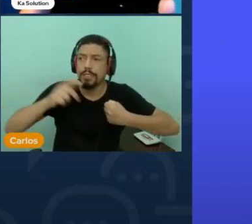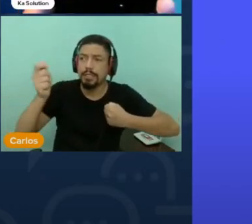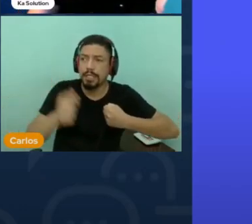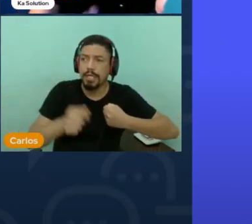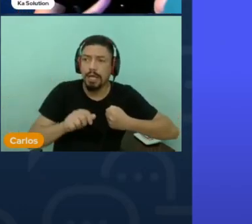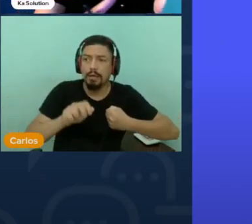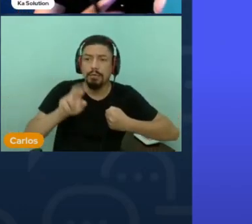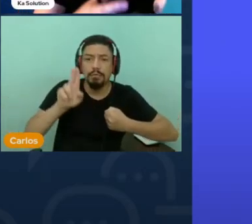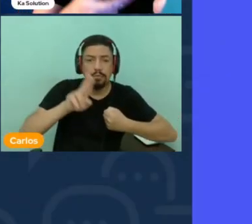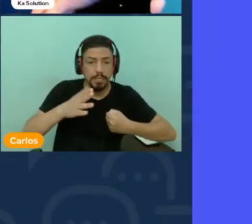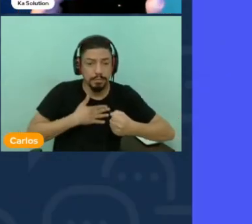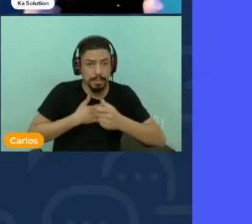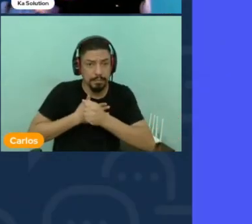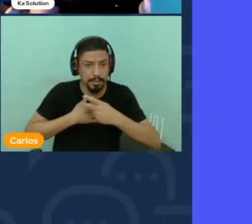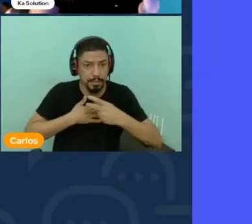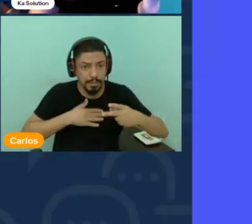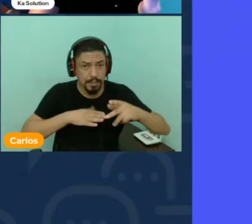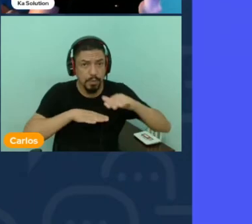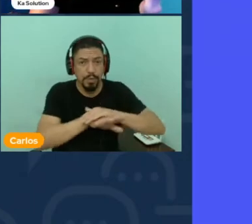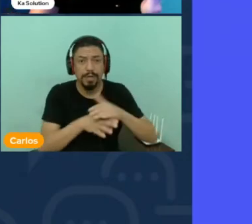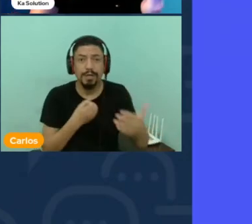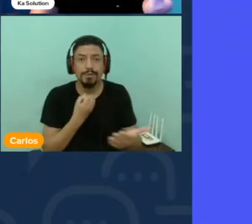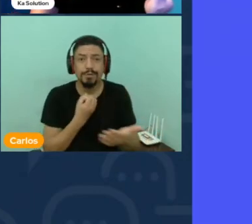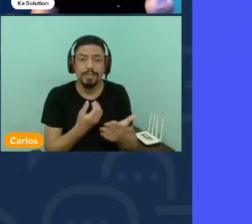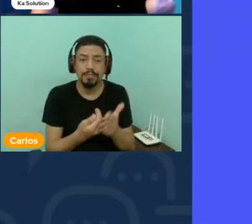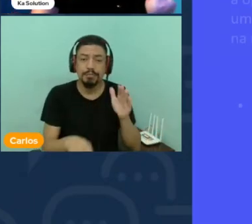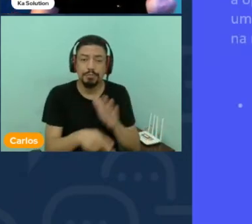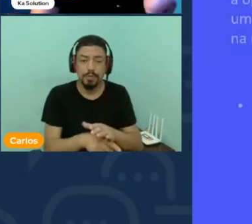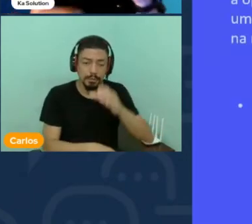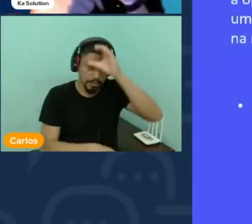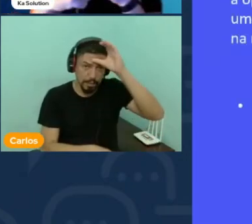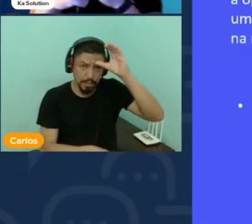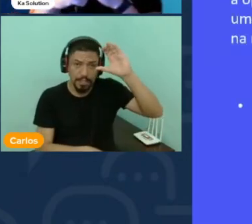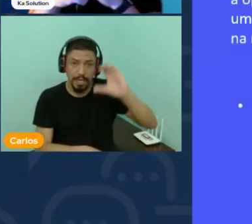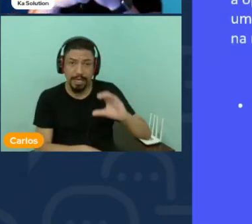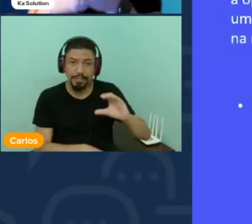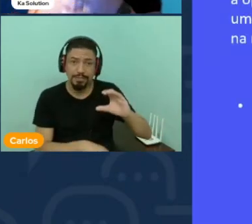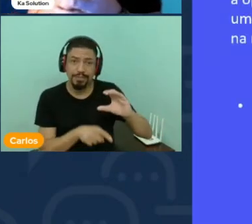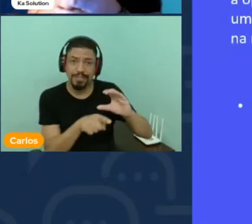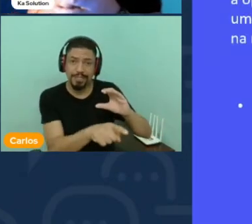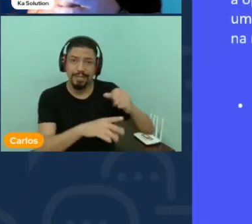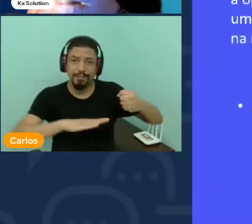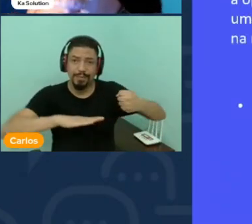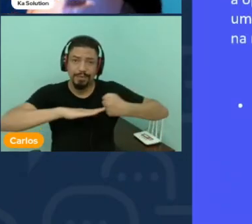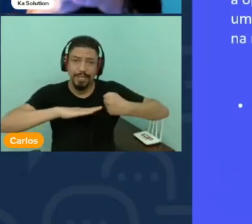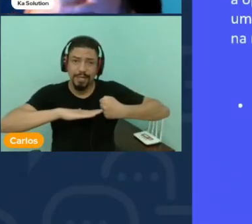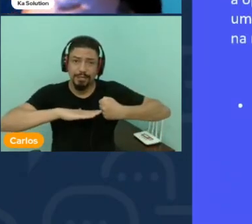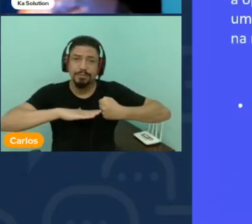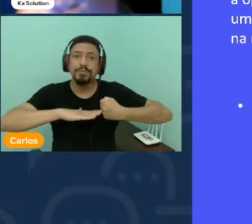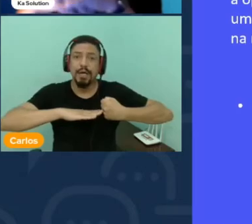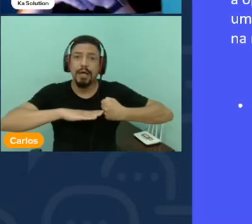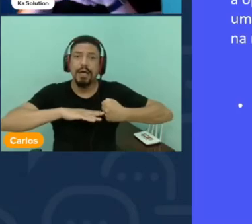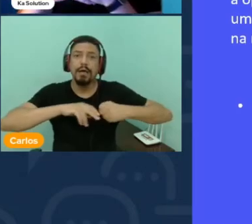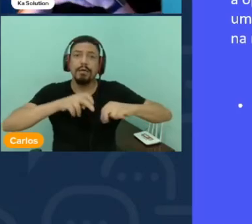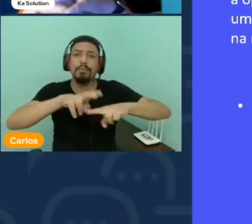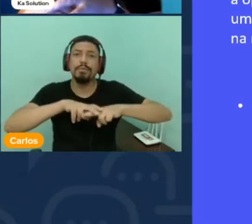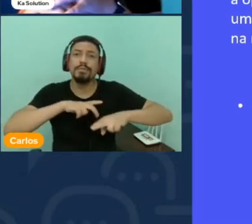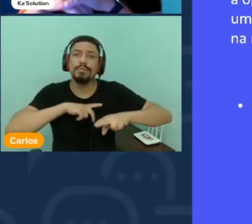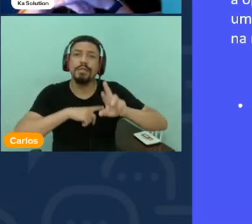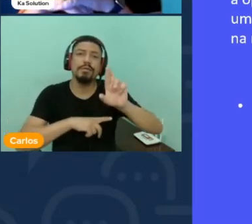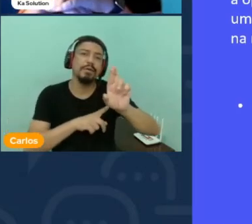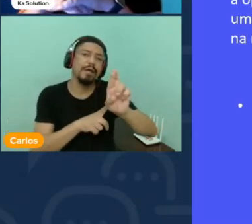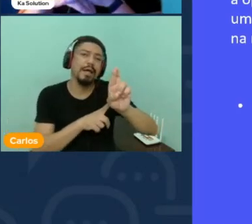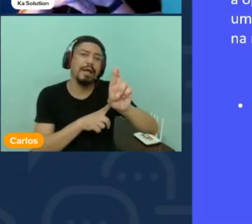aplicação e guardar os dados dos meus clientes num banco de dados. E para isso, a gente tem o